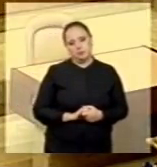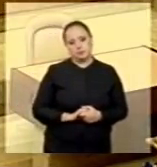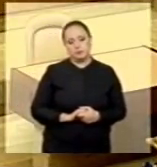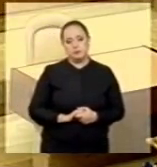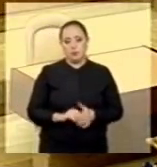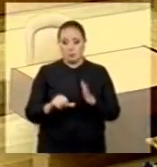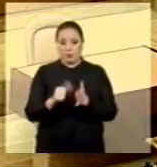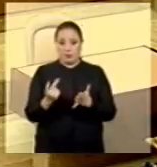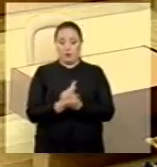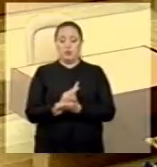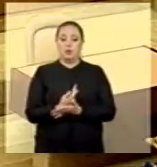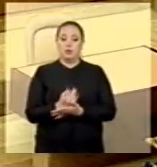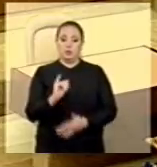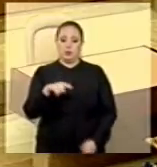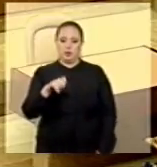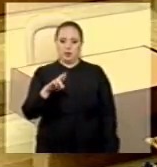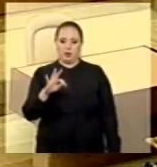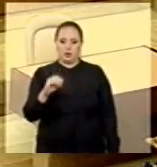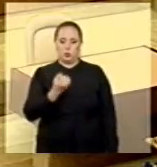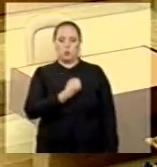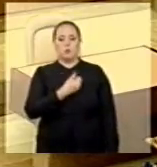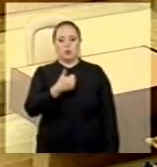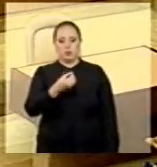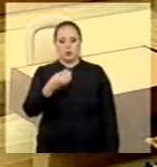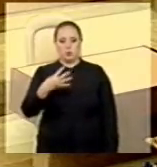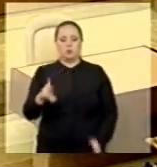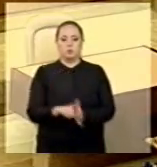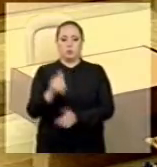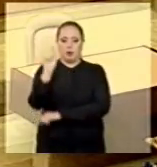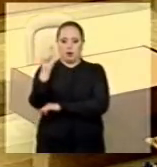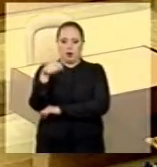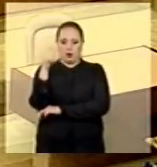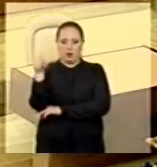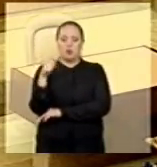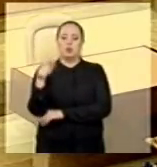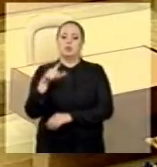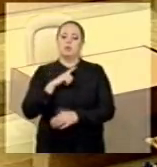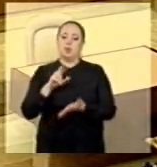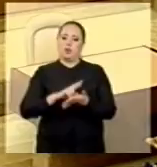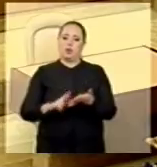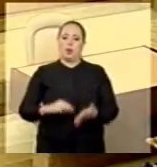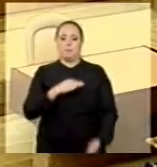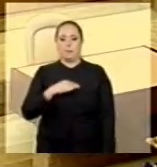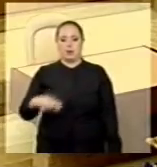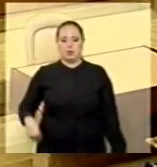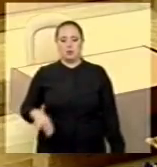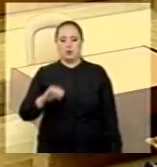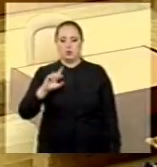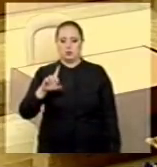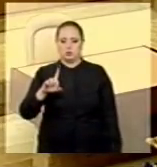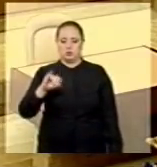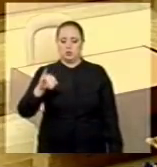inquérito 104 do Rio Grande do Sul, de que foi relator o saudoso ministro Dejaci